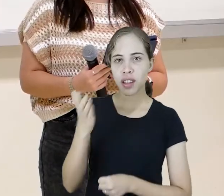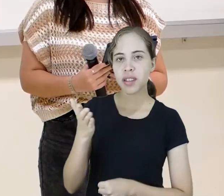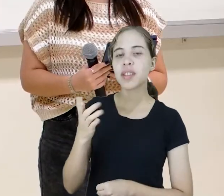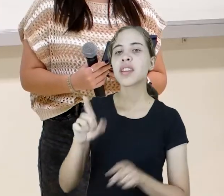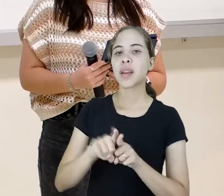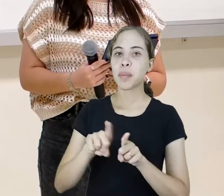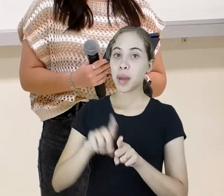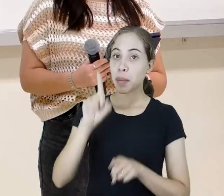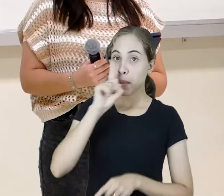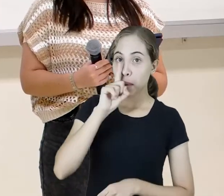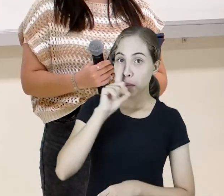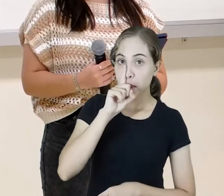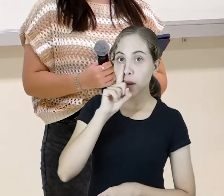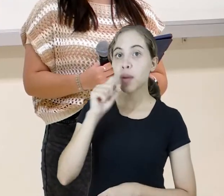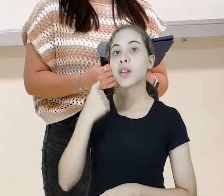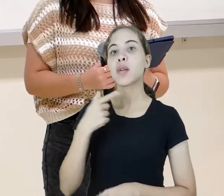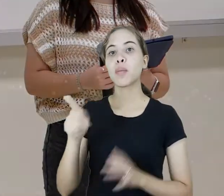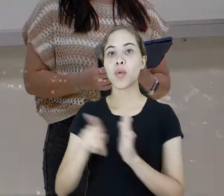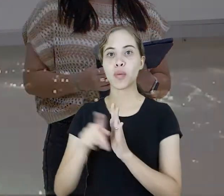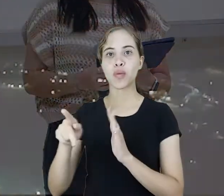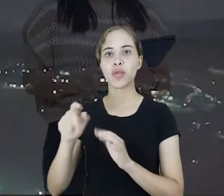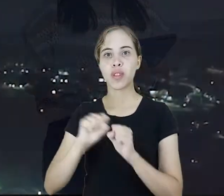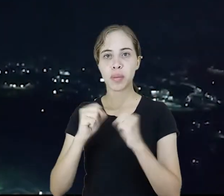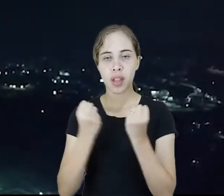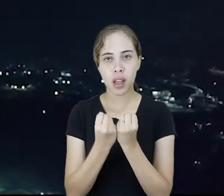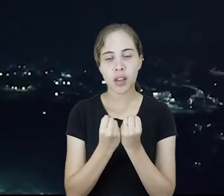aluno do seminário e uma professora do seminário.